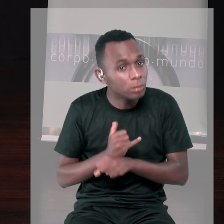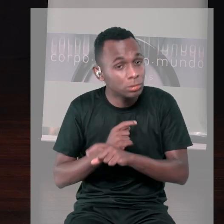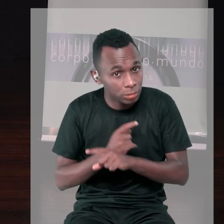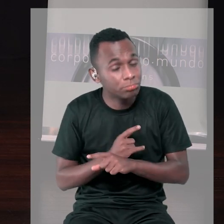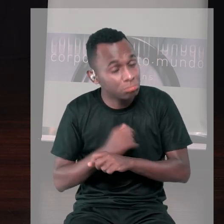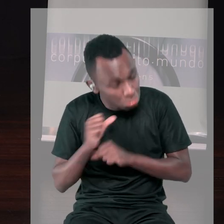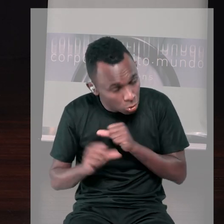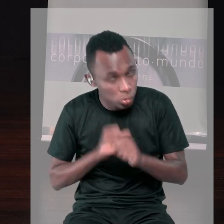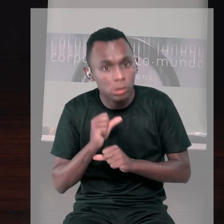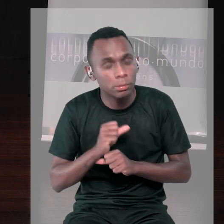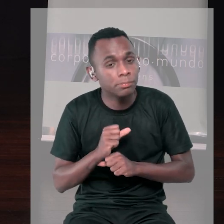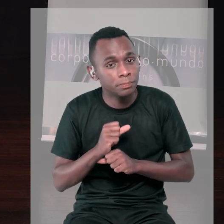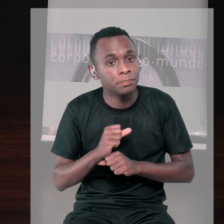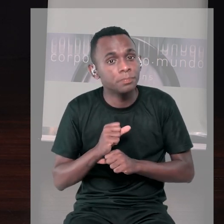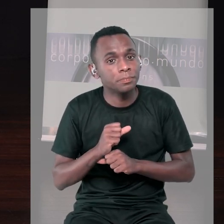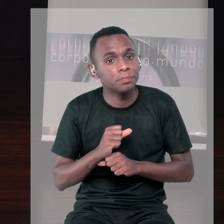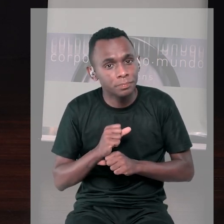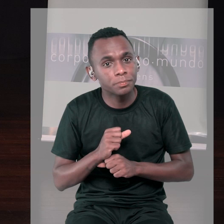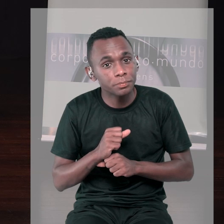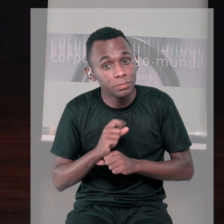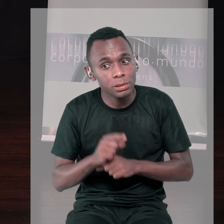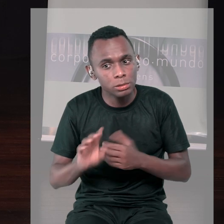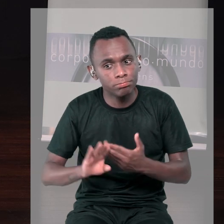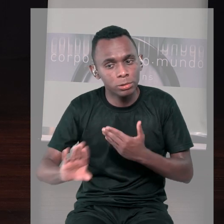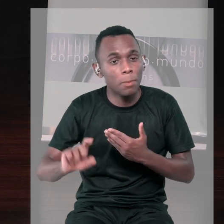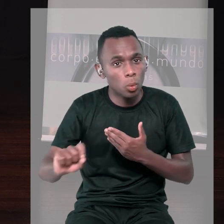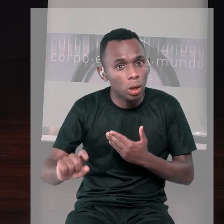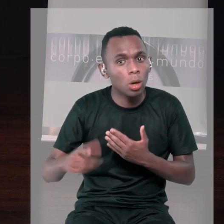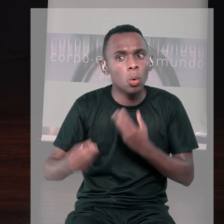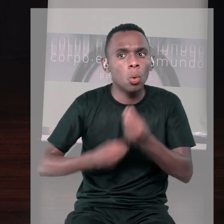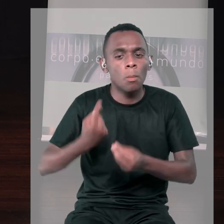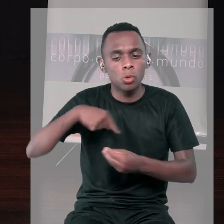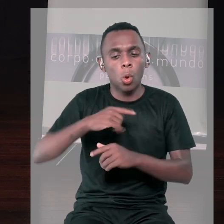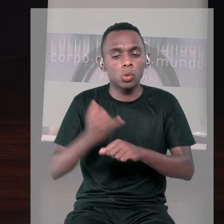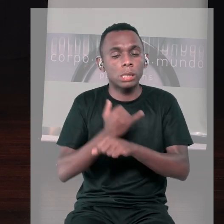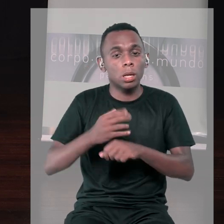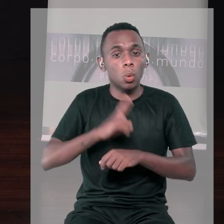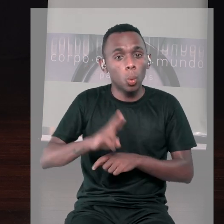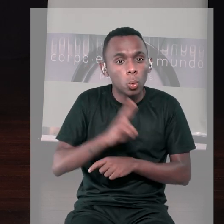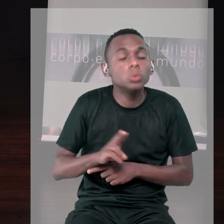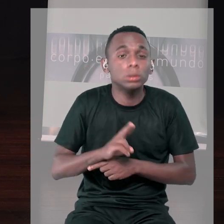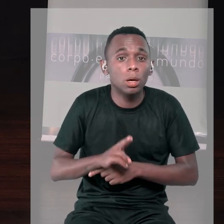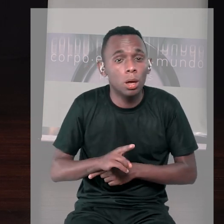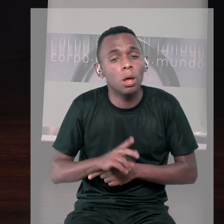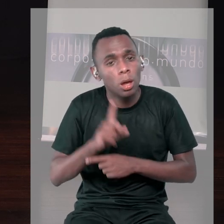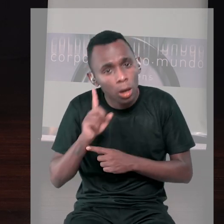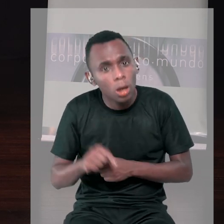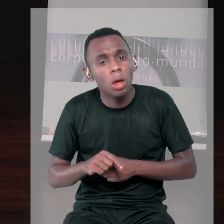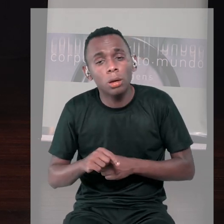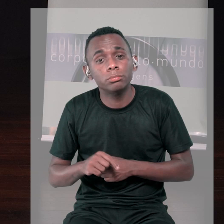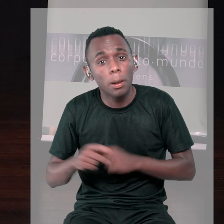estratégia, na tática, né? Essa distinção do jeito que nós utilizamos hoje em tática e estratégia é uma distinção